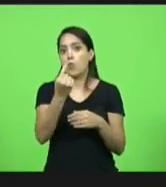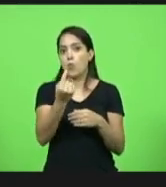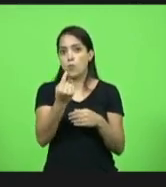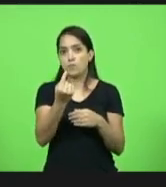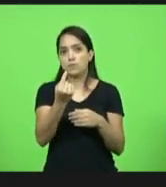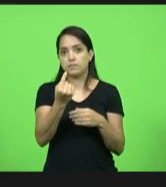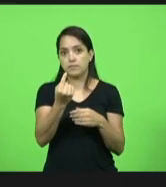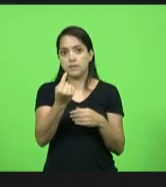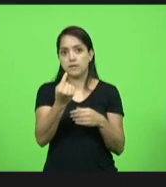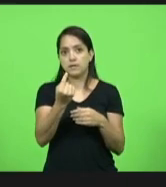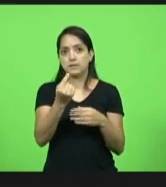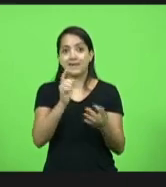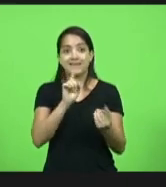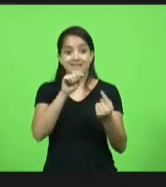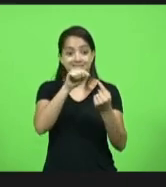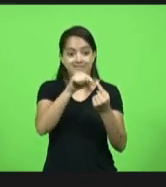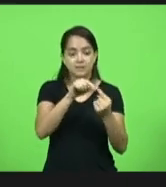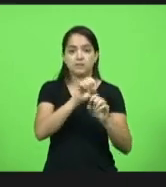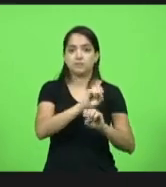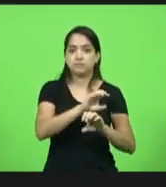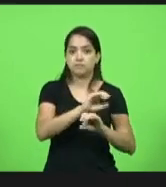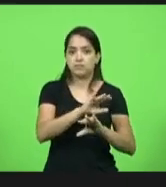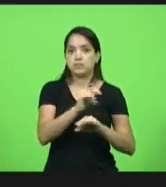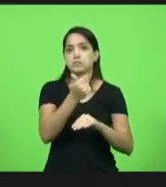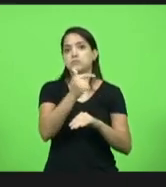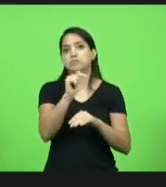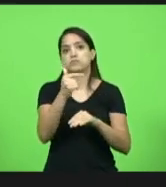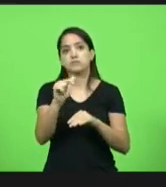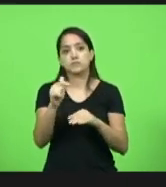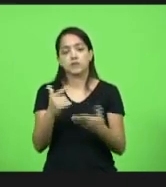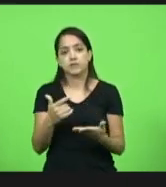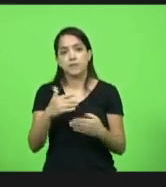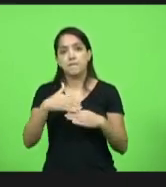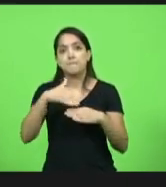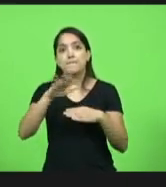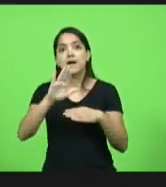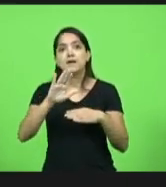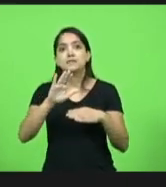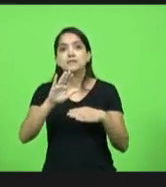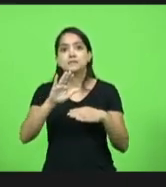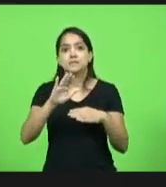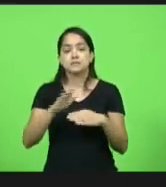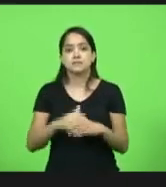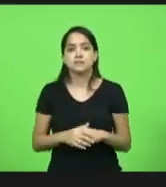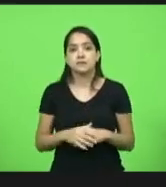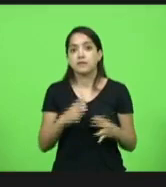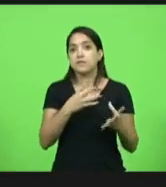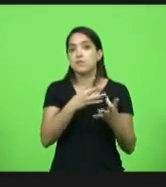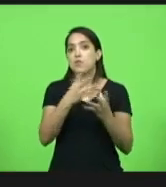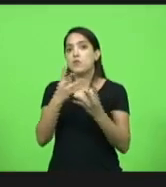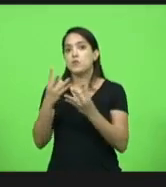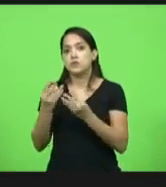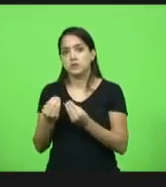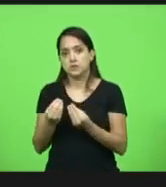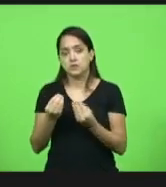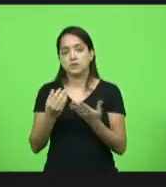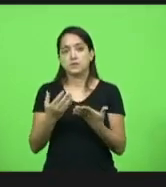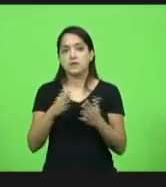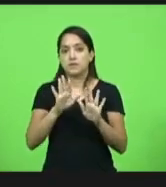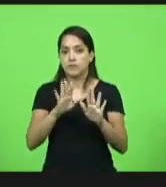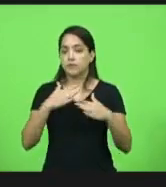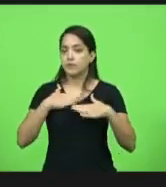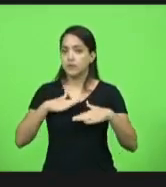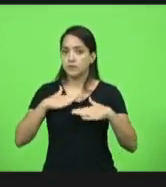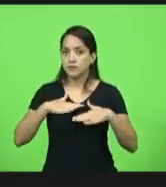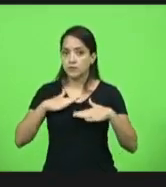à educação domiciliar. Uma! Mais de 10 de entidades, não teve uma. Então, deputado, fica tranquilo que